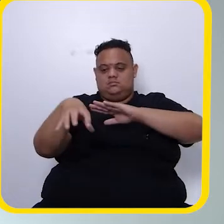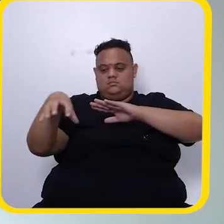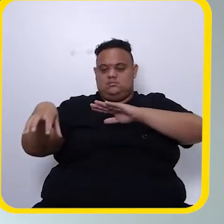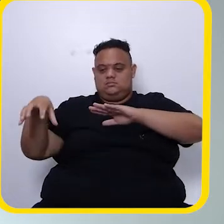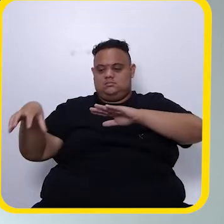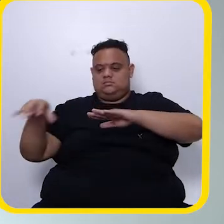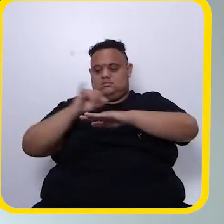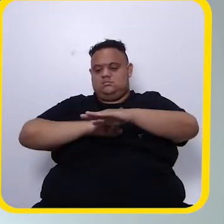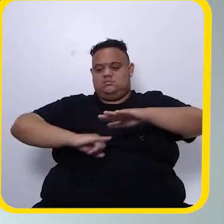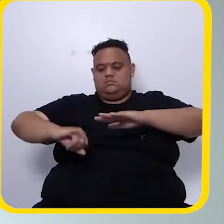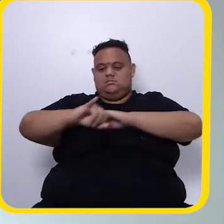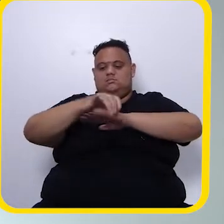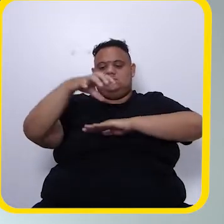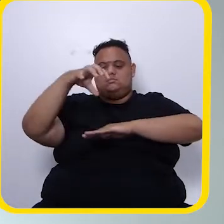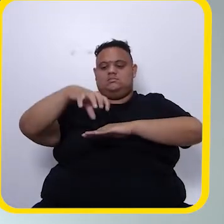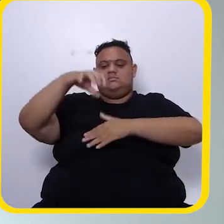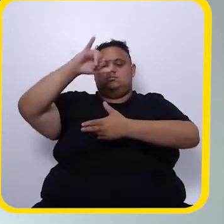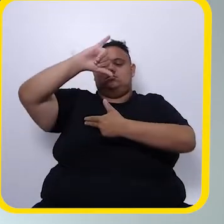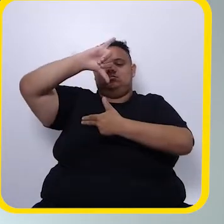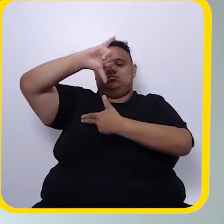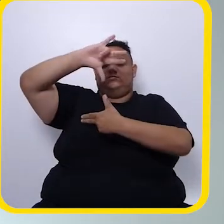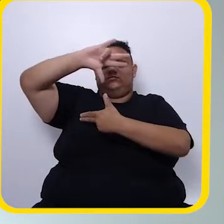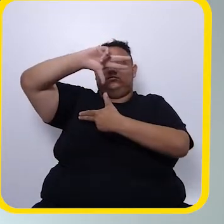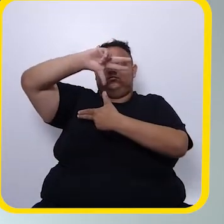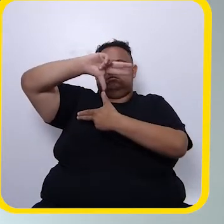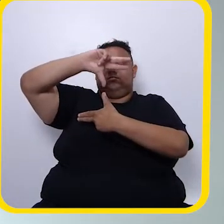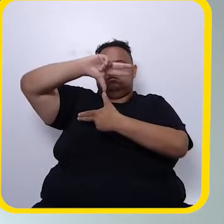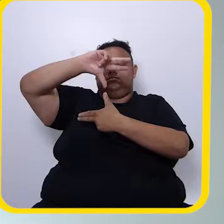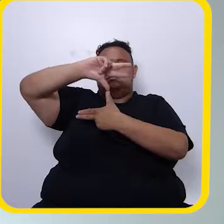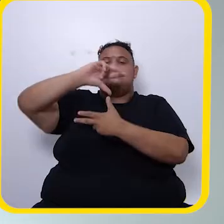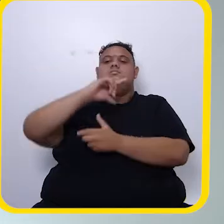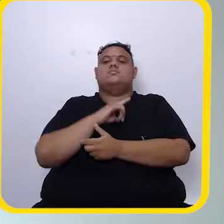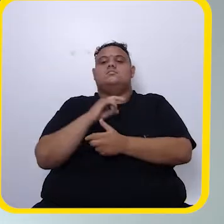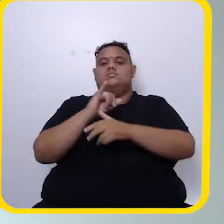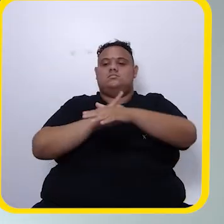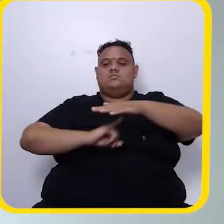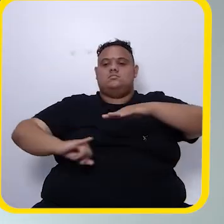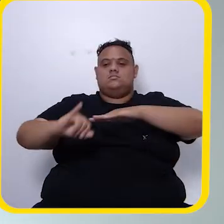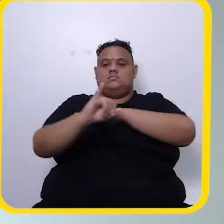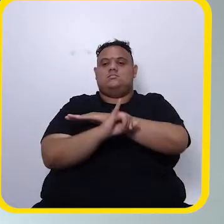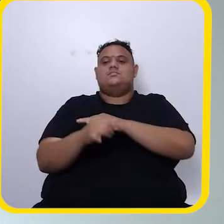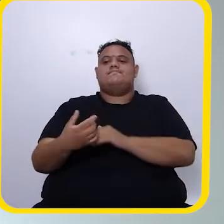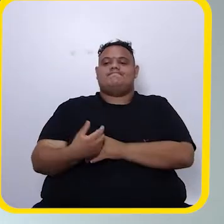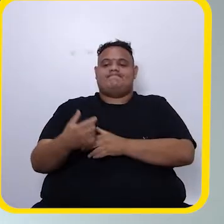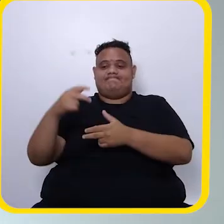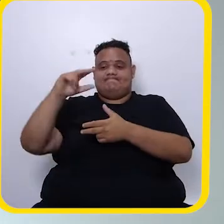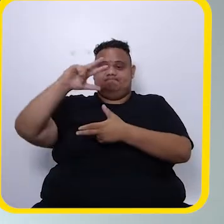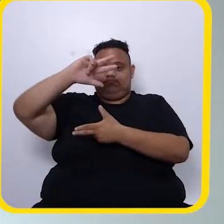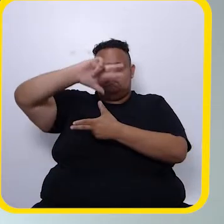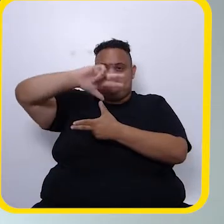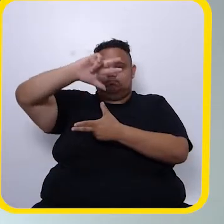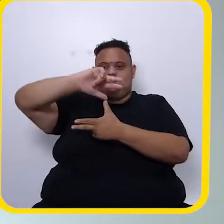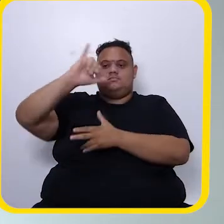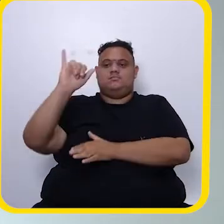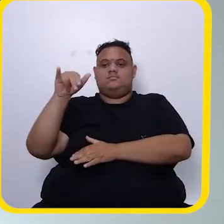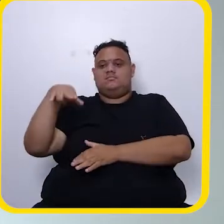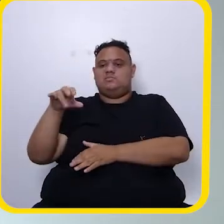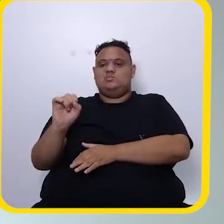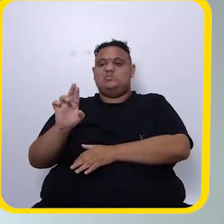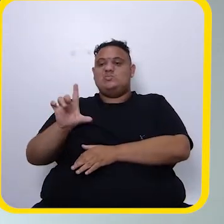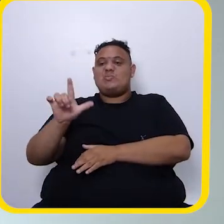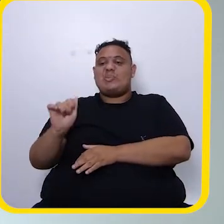né? Então, essa América Central, né, dos arquipélagos, das ilhas, a América Central